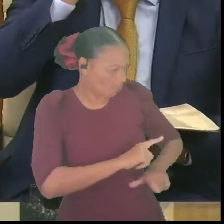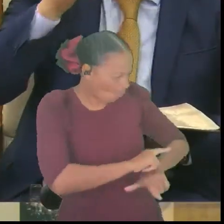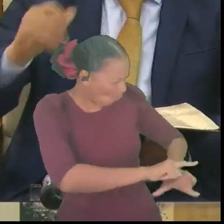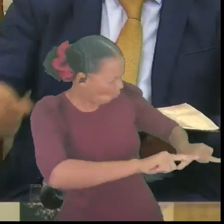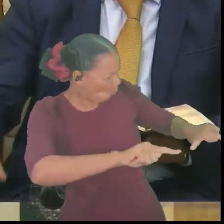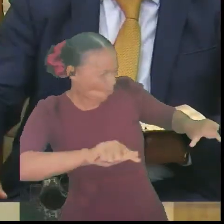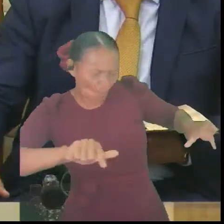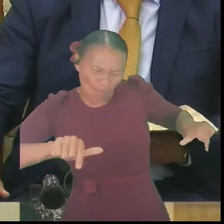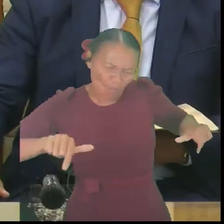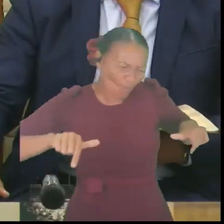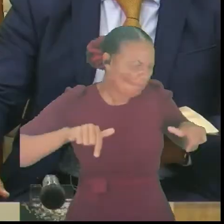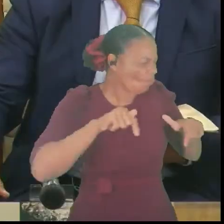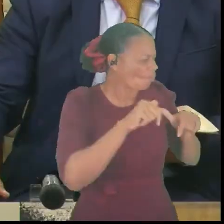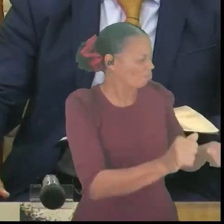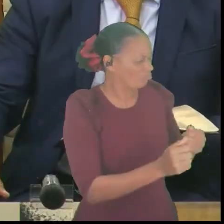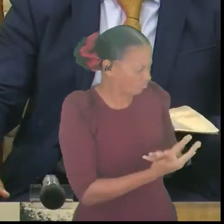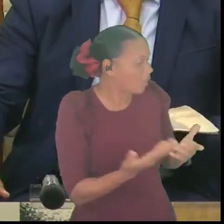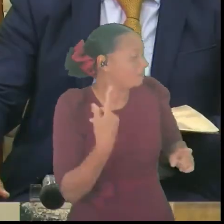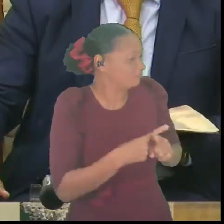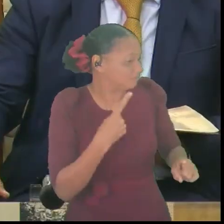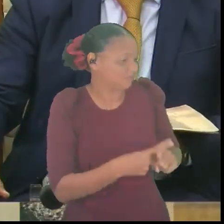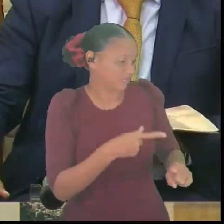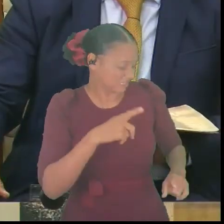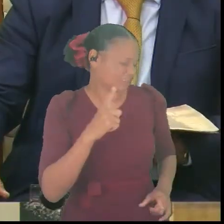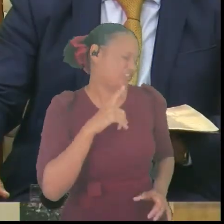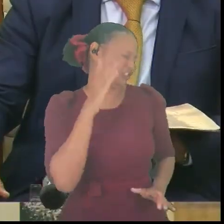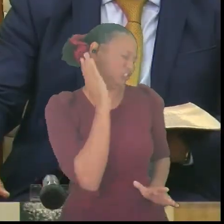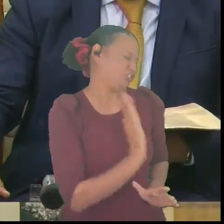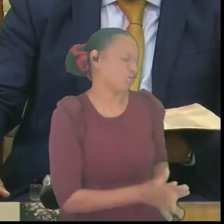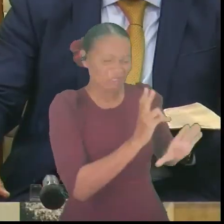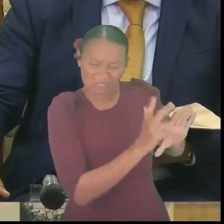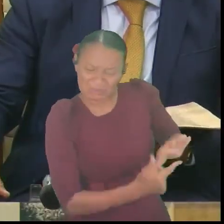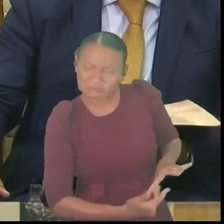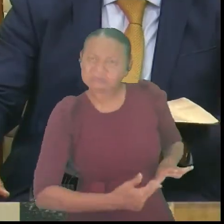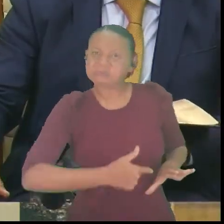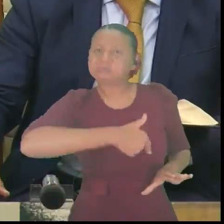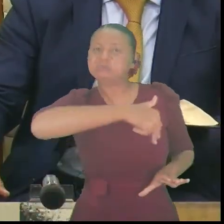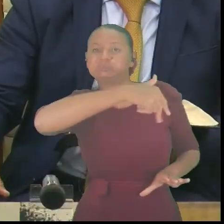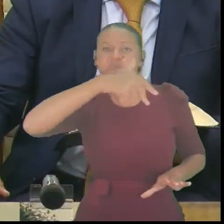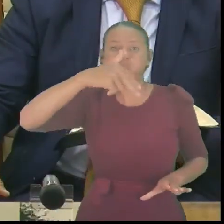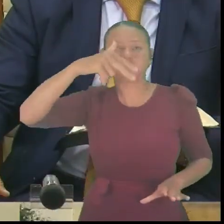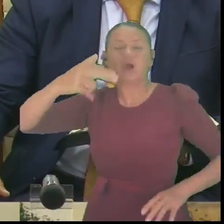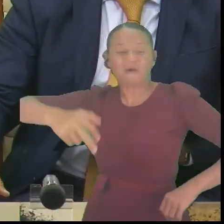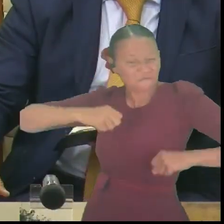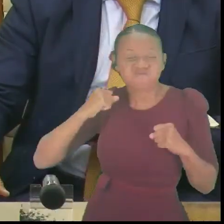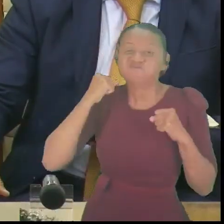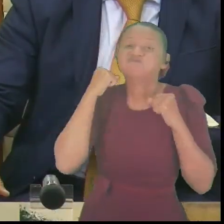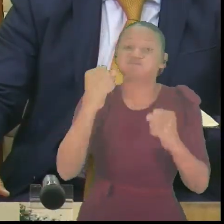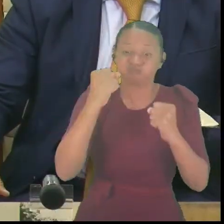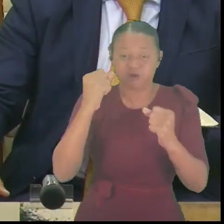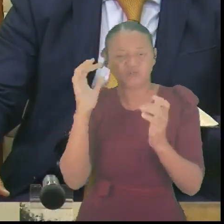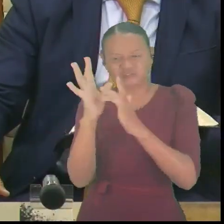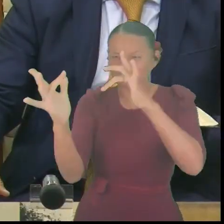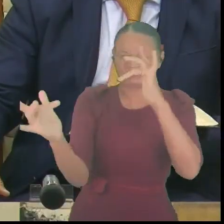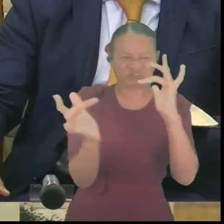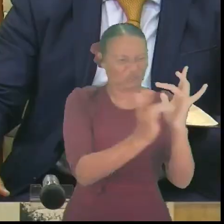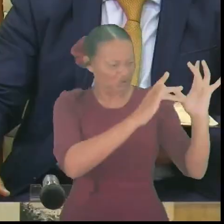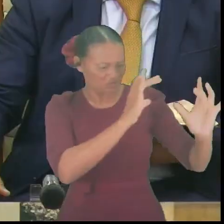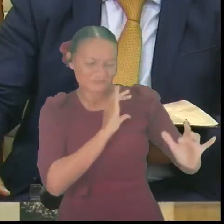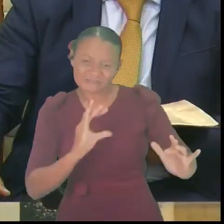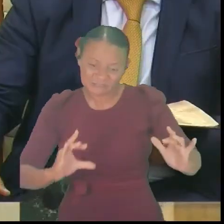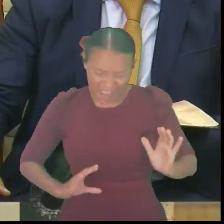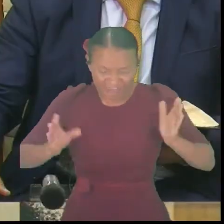estava lá, porque ele havia ressuscitado. Mais forte é Jesus Cristo